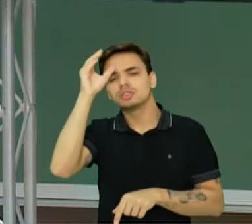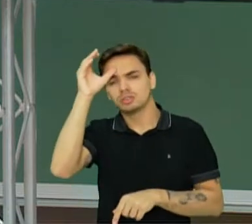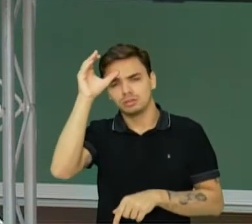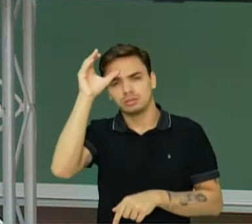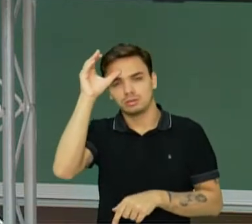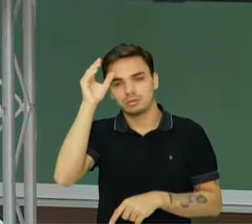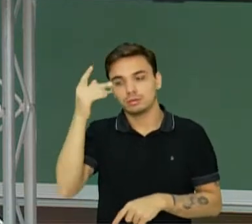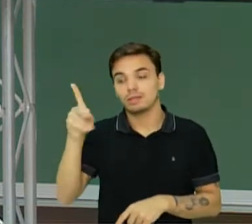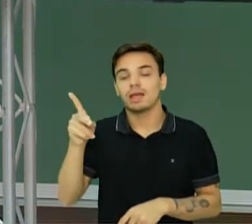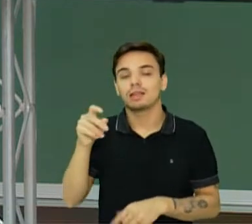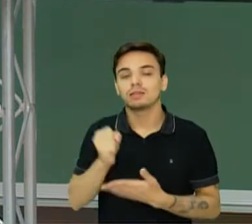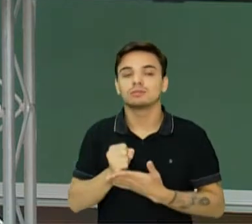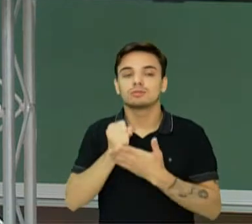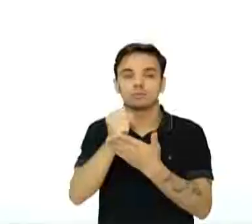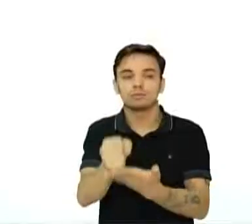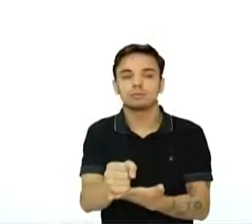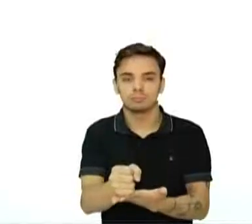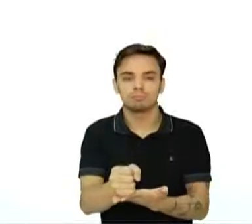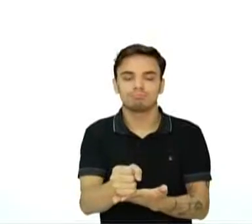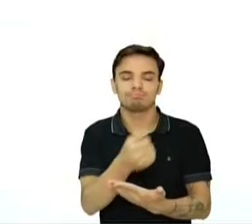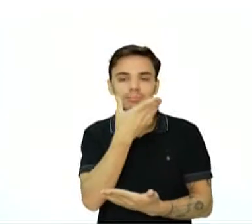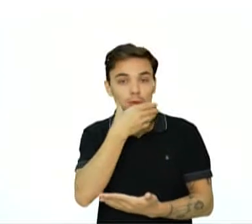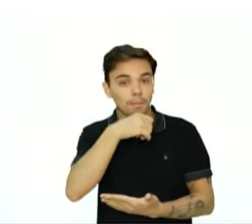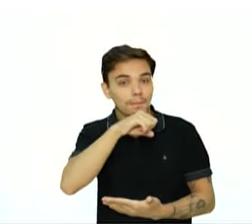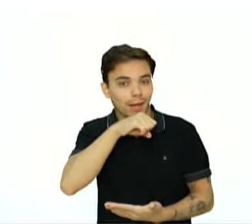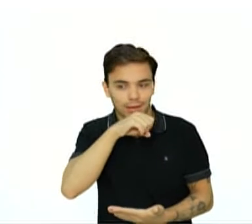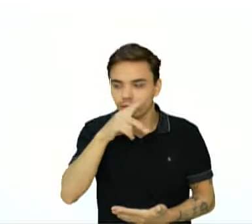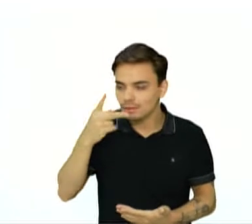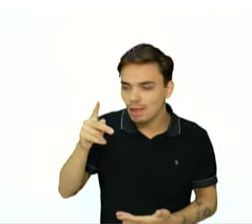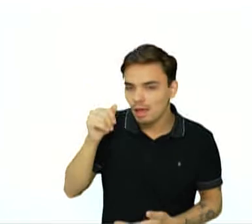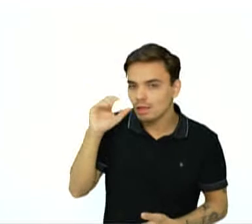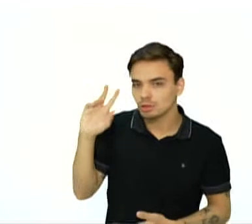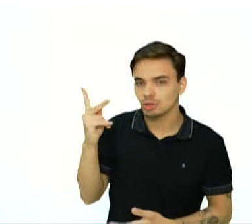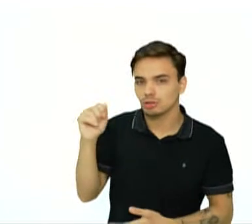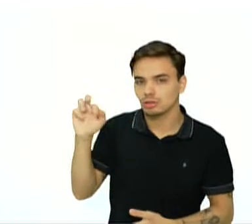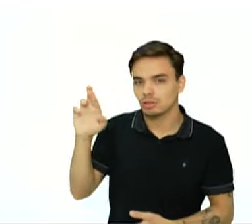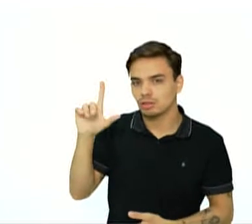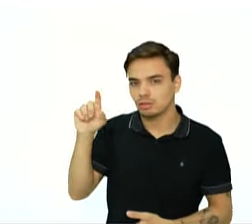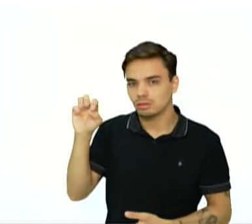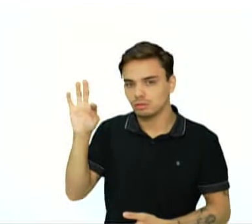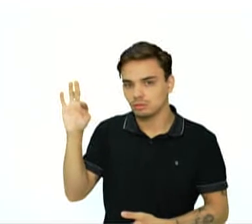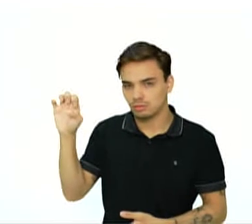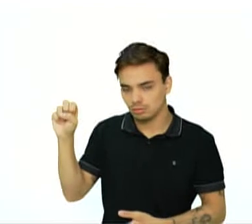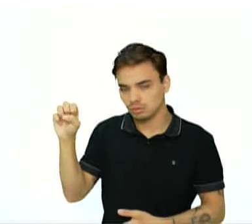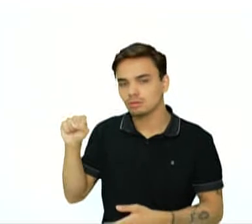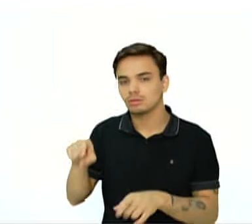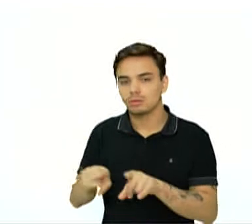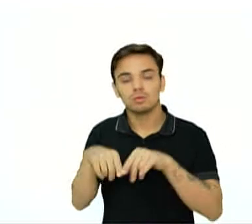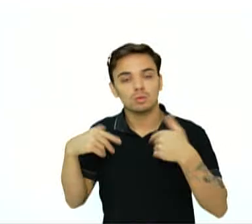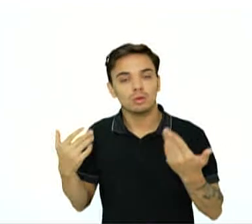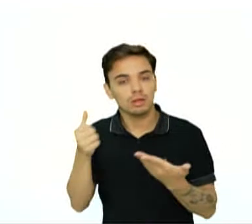ajudou? Justamente o pai da Charlotte, quando